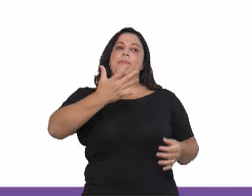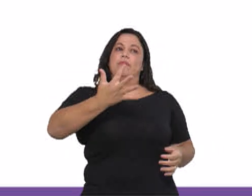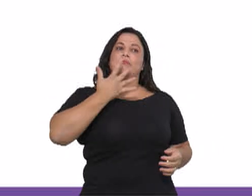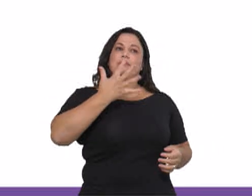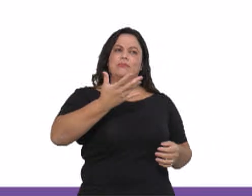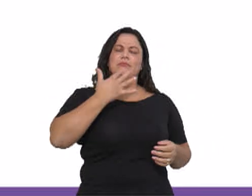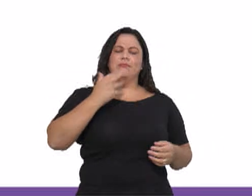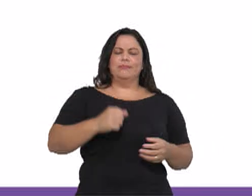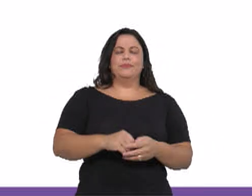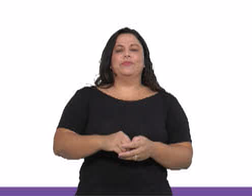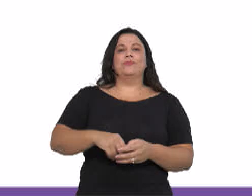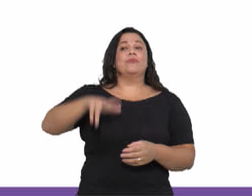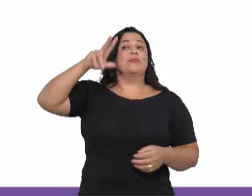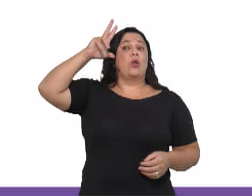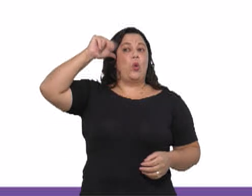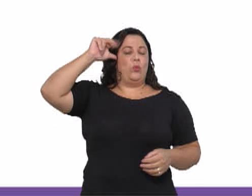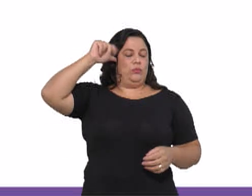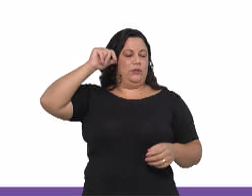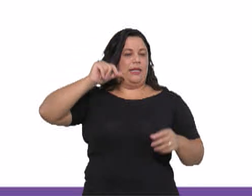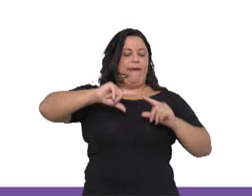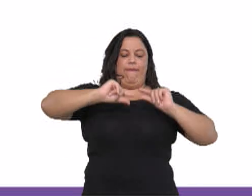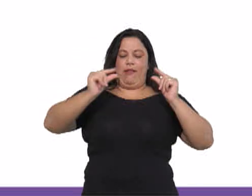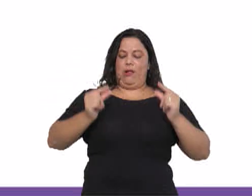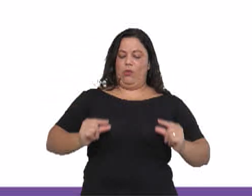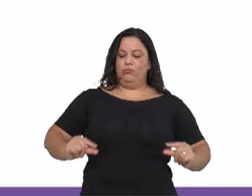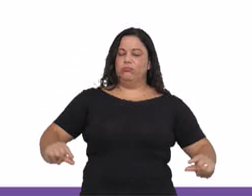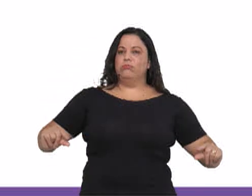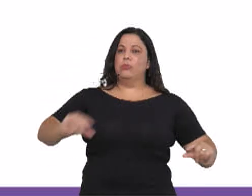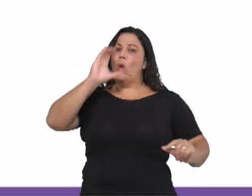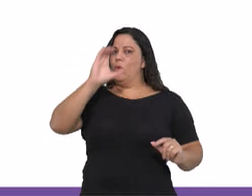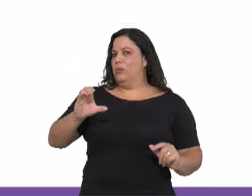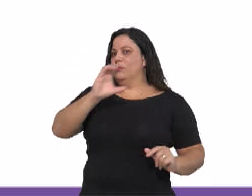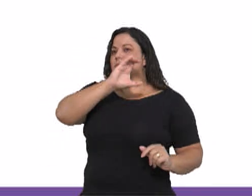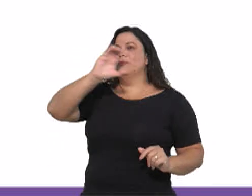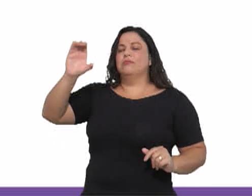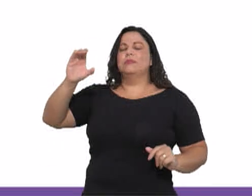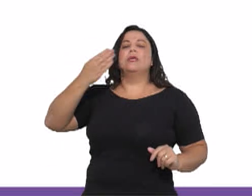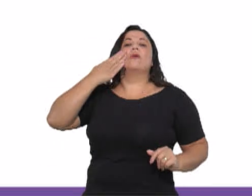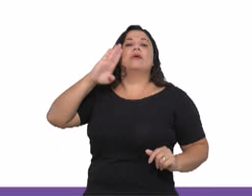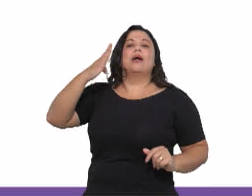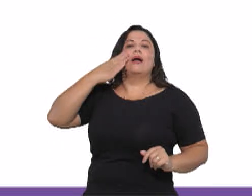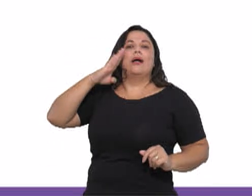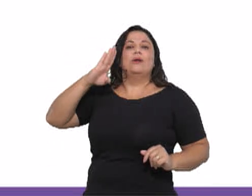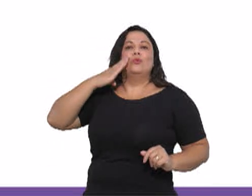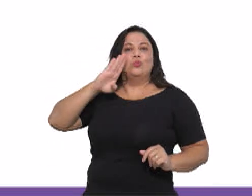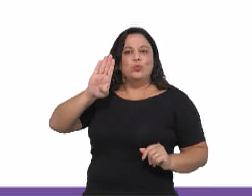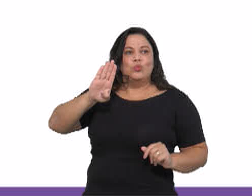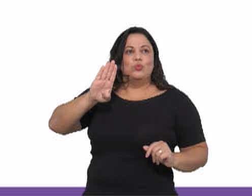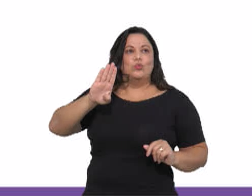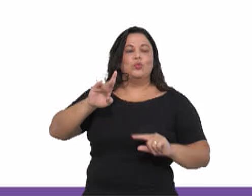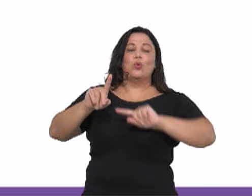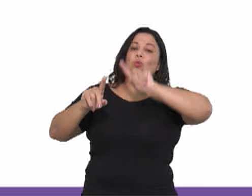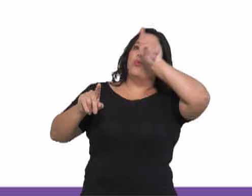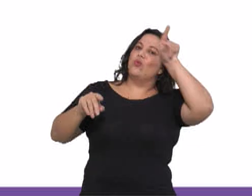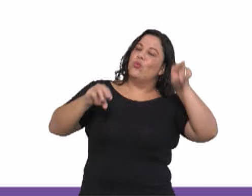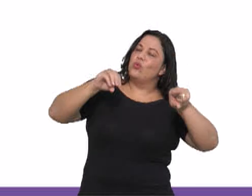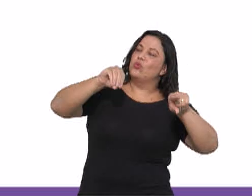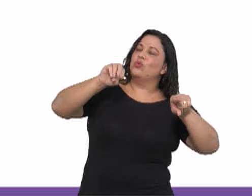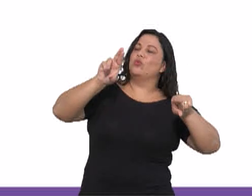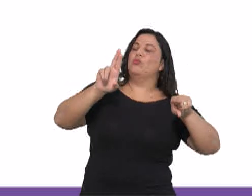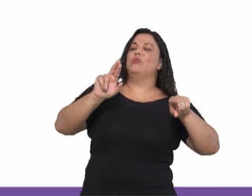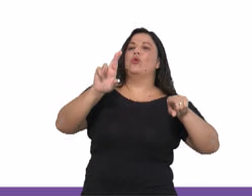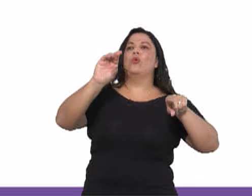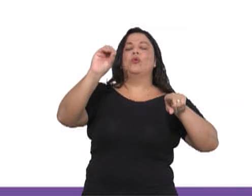festa. Os cristãos, em geral, usam azul e os mouros usam a cor vermelha, como podemos ver aqui na